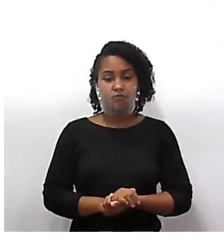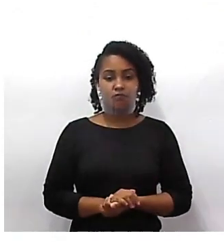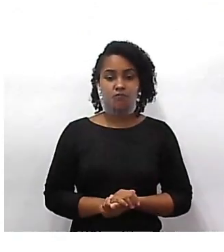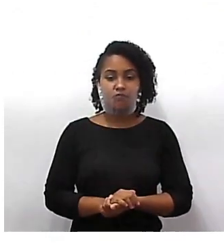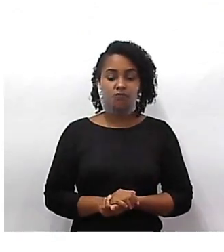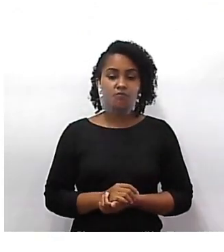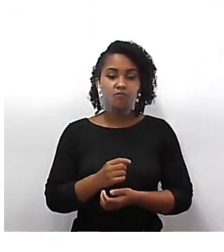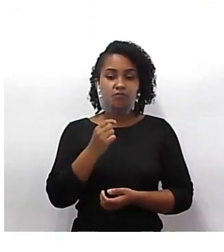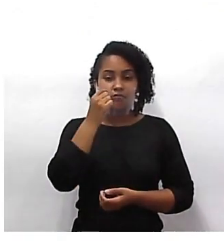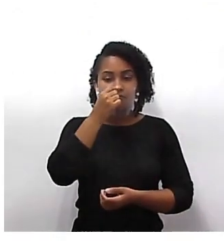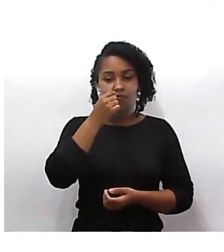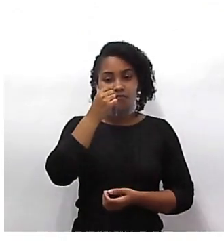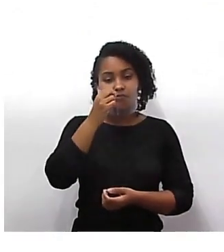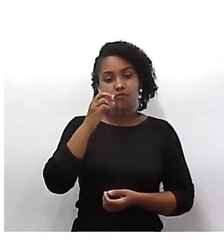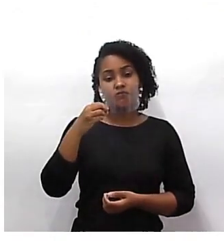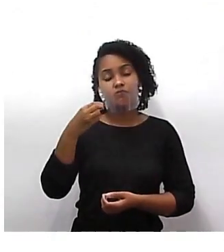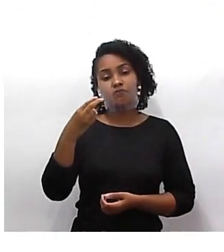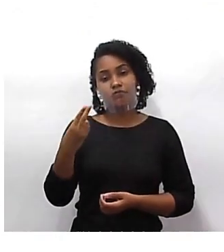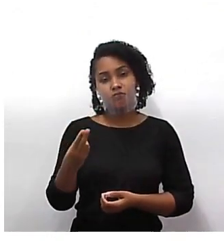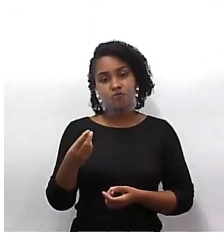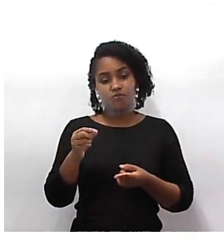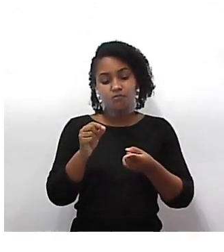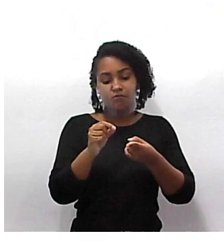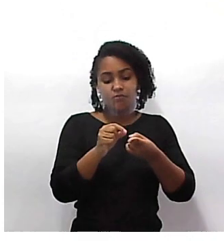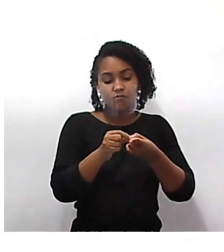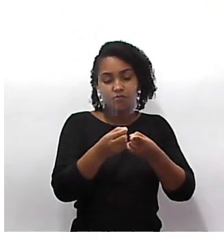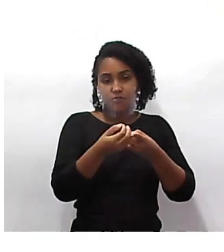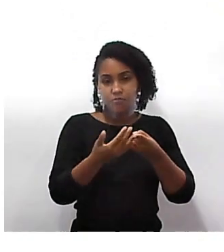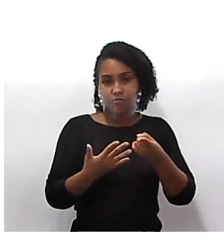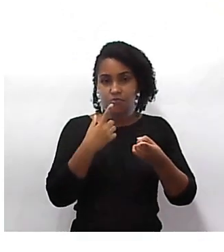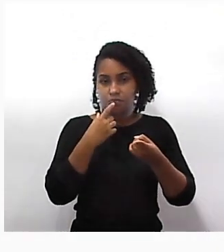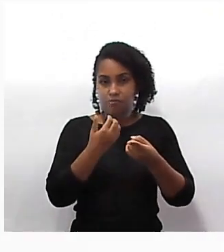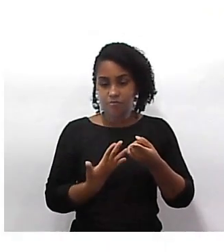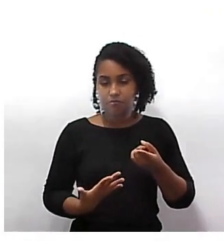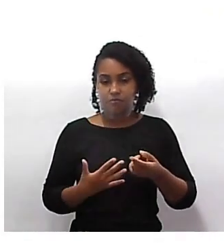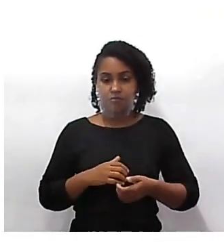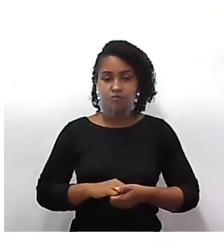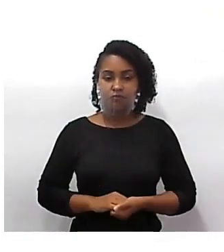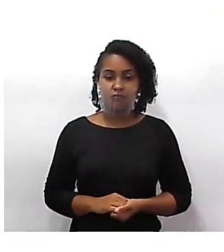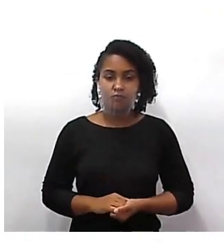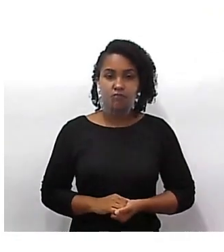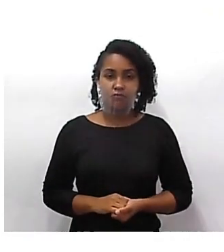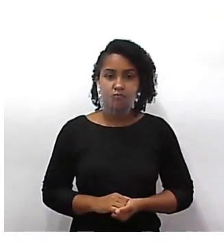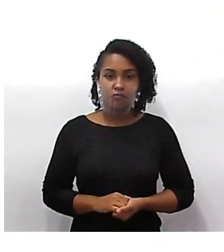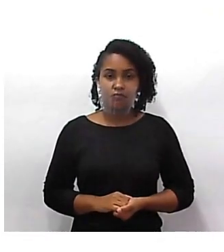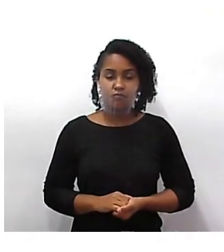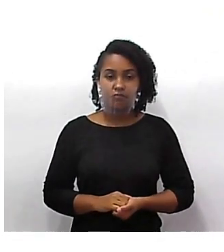mucosa nasofaríngea, ou testes rápidos.